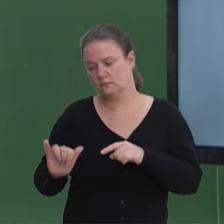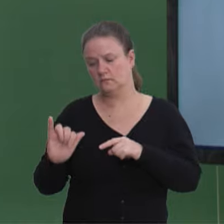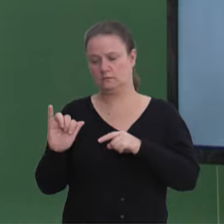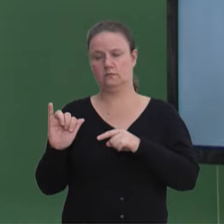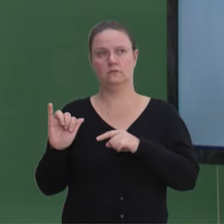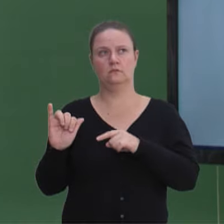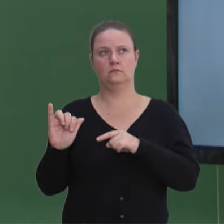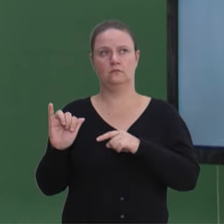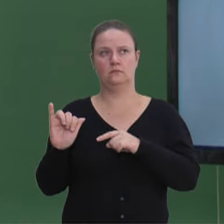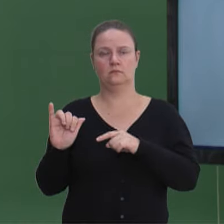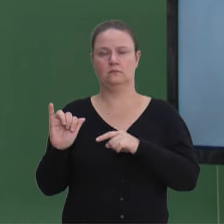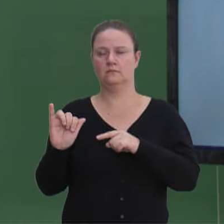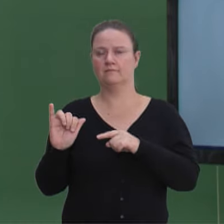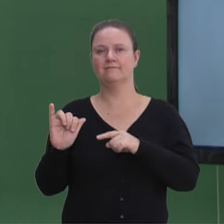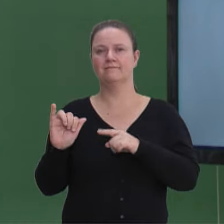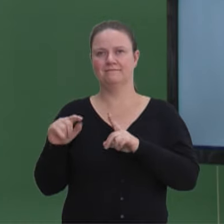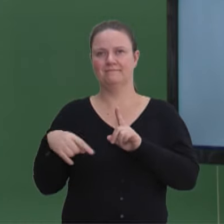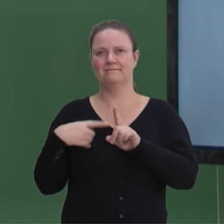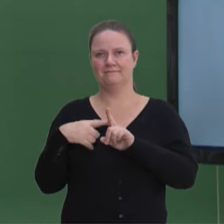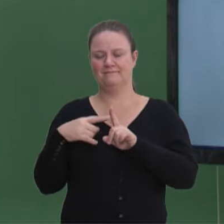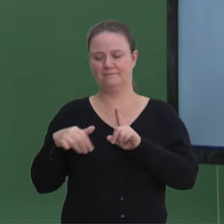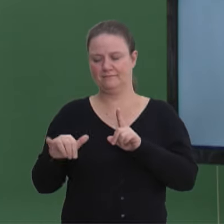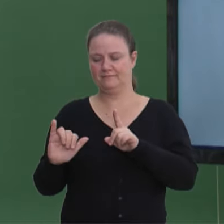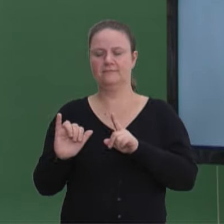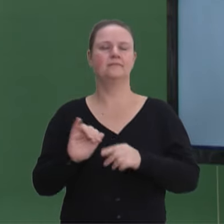mais y.